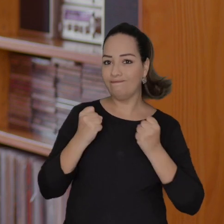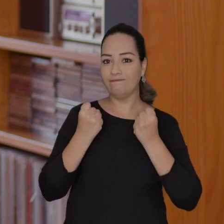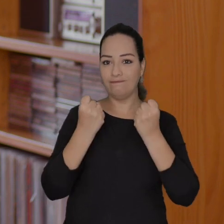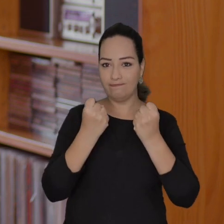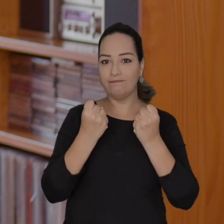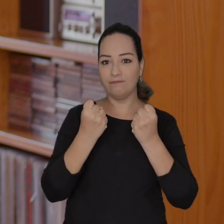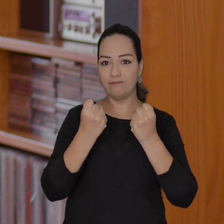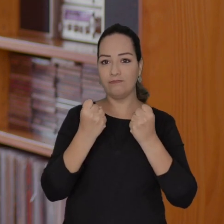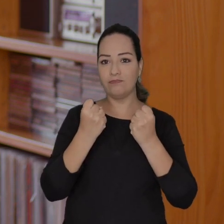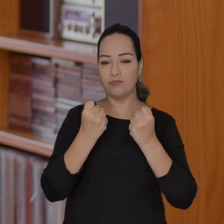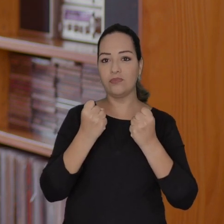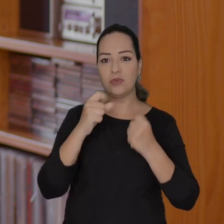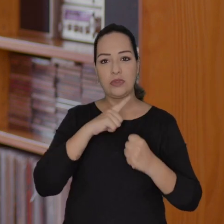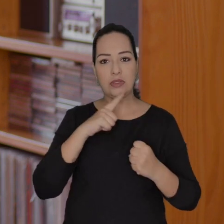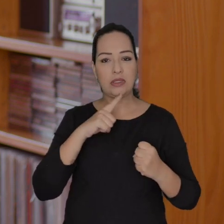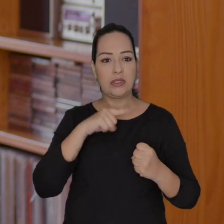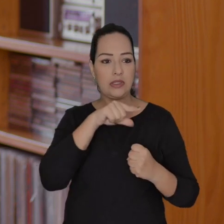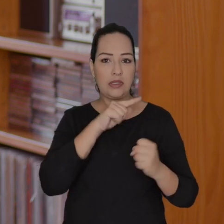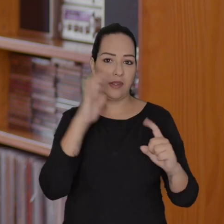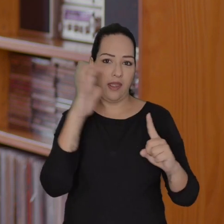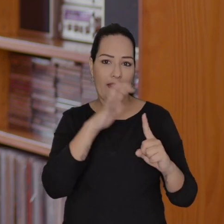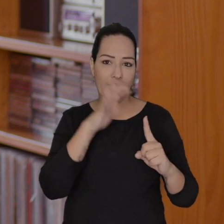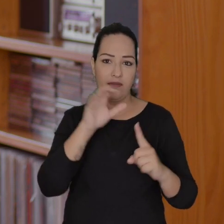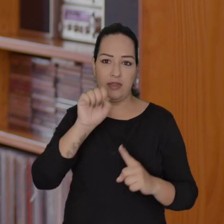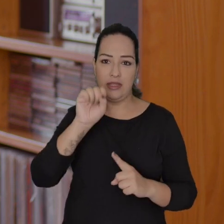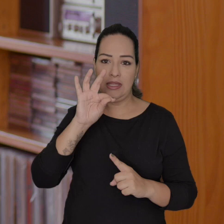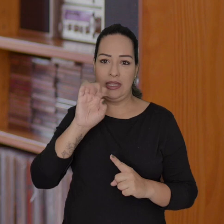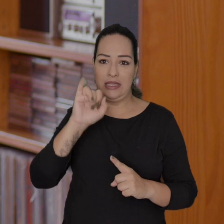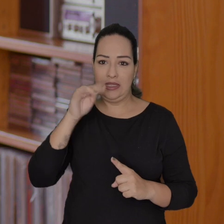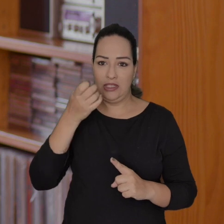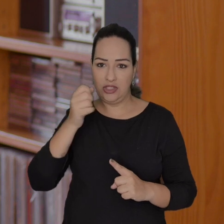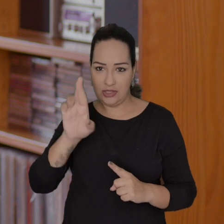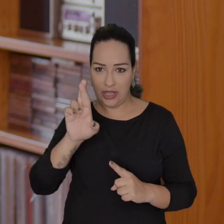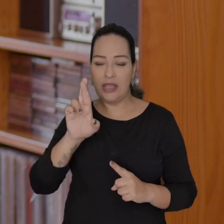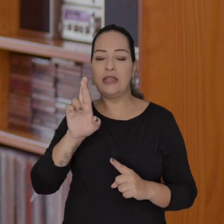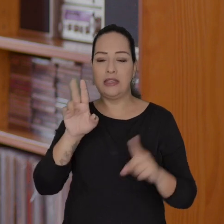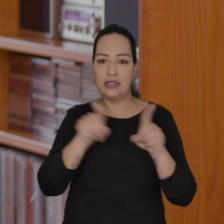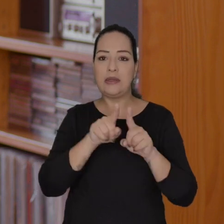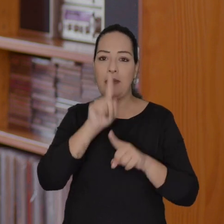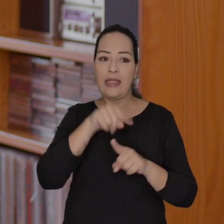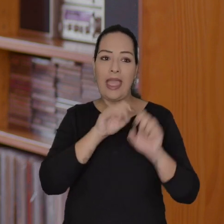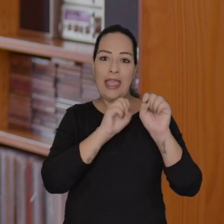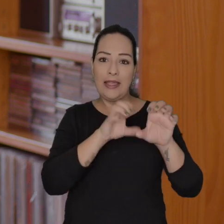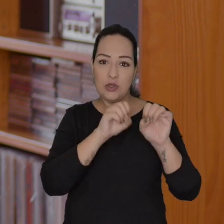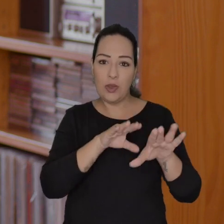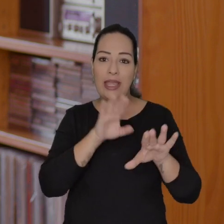Isso tem a ver com uma das grandes influências do que o Steiner sofreu, que é a obra do Schiller, A Educação da